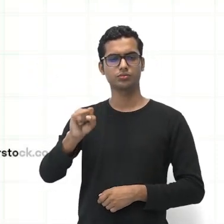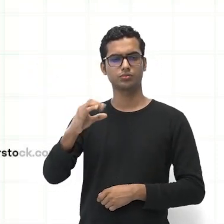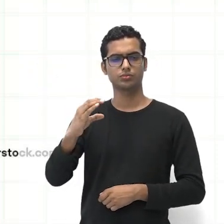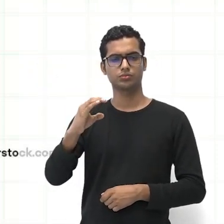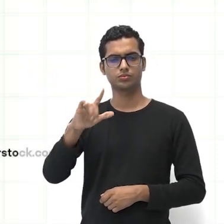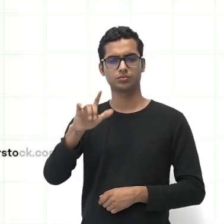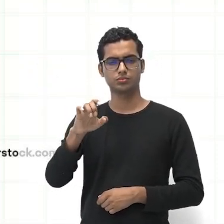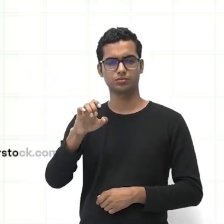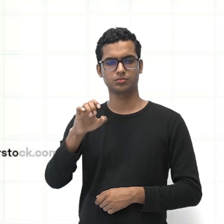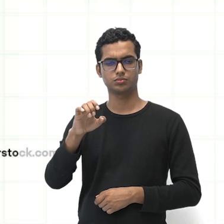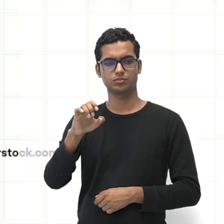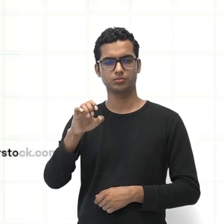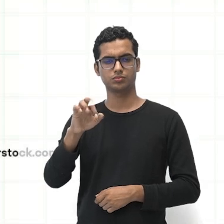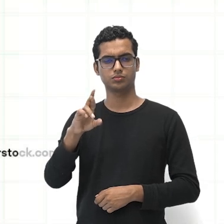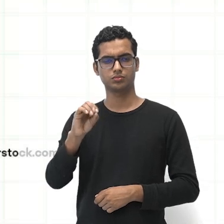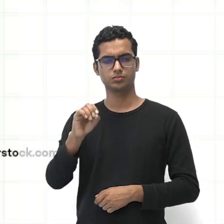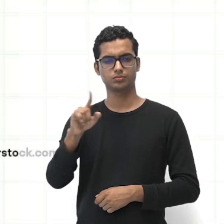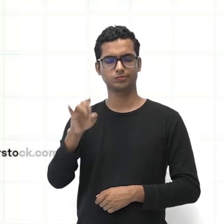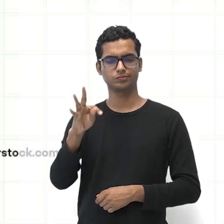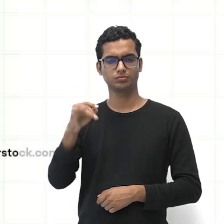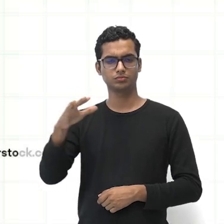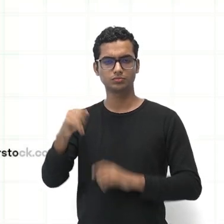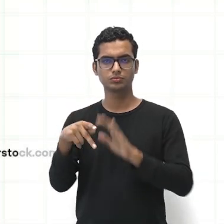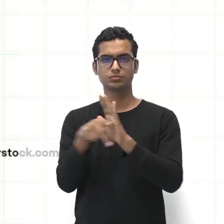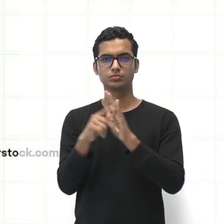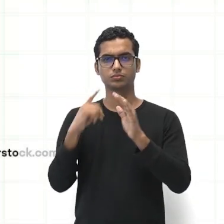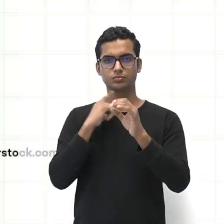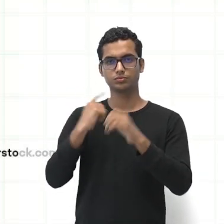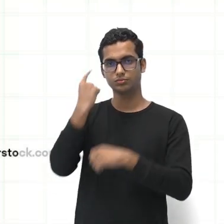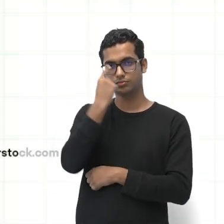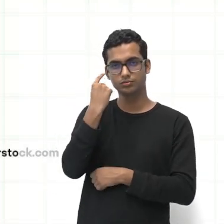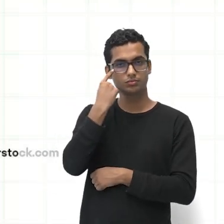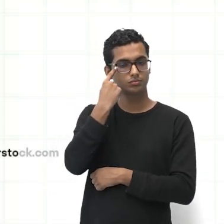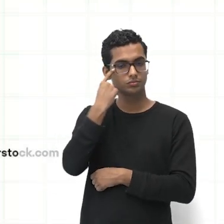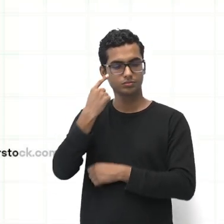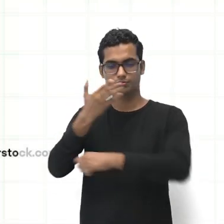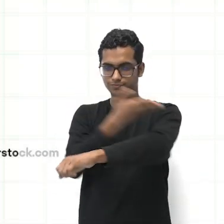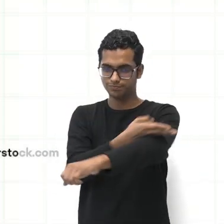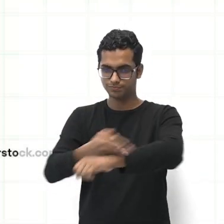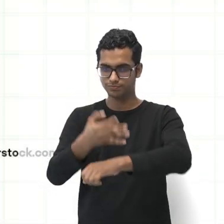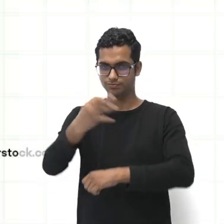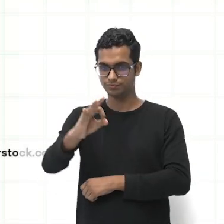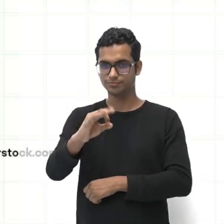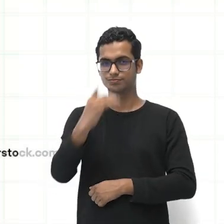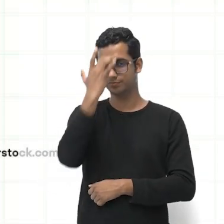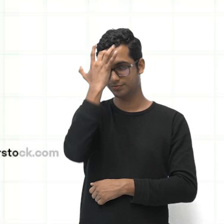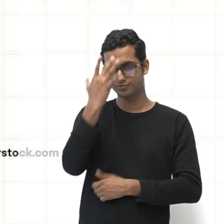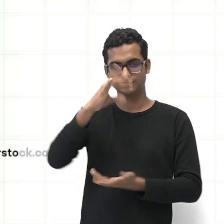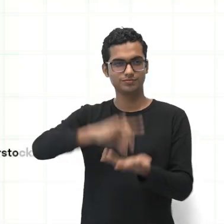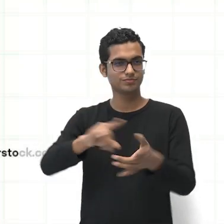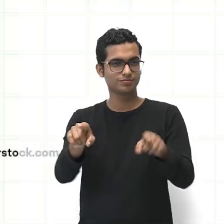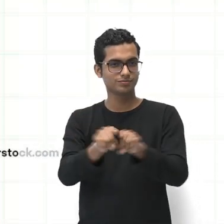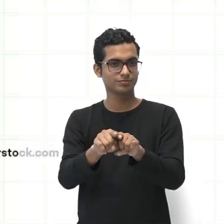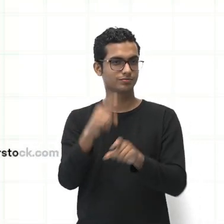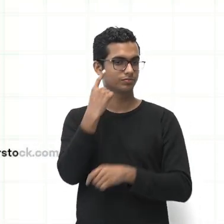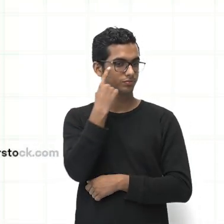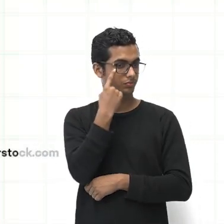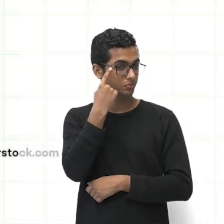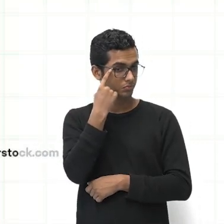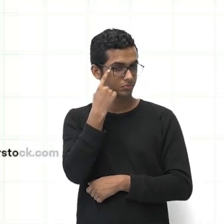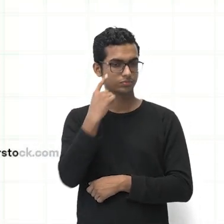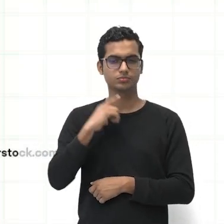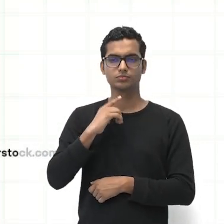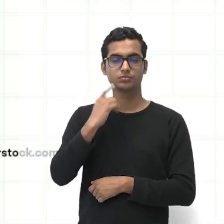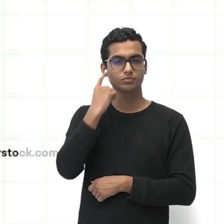nome difícil, é a parte branca do seu olho. Ficou mais fácil? A esclerótica é